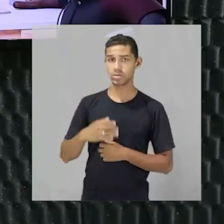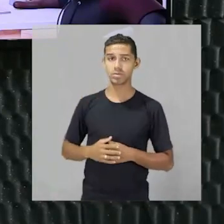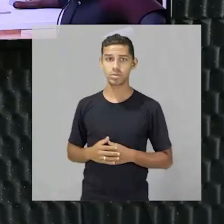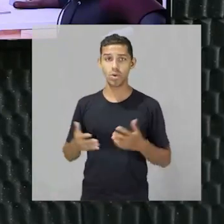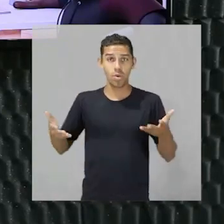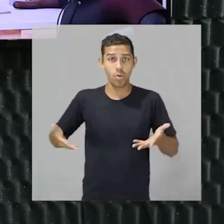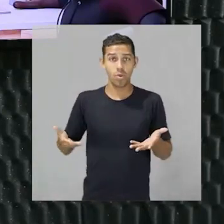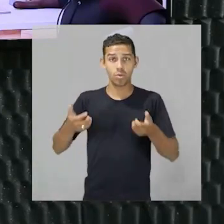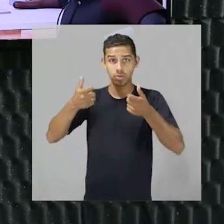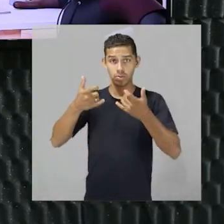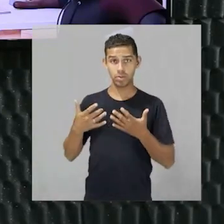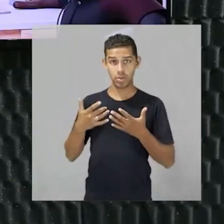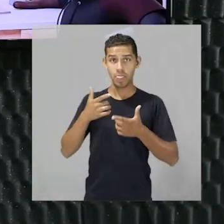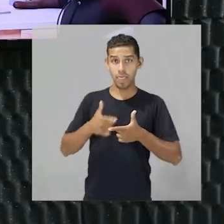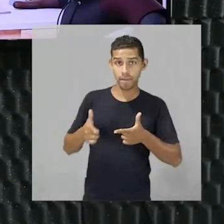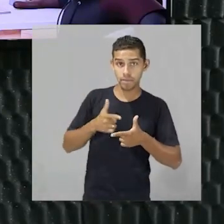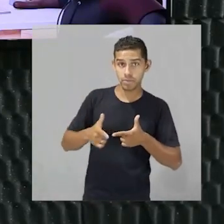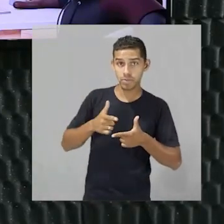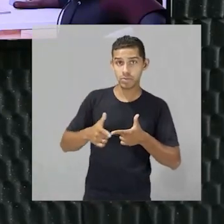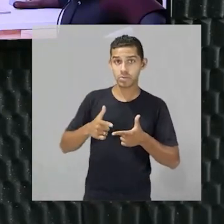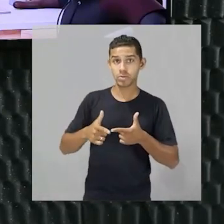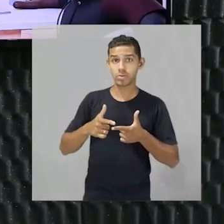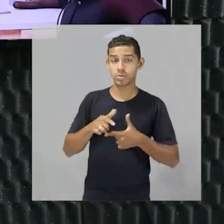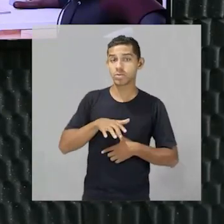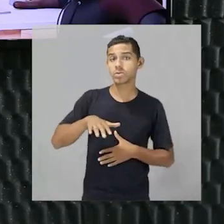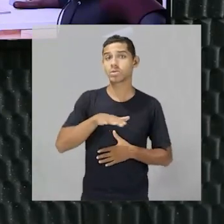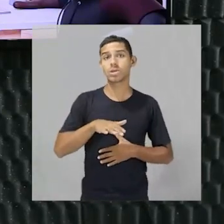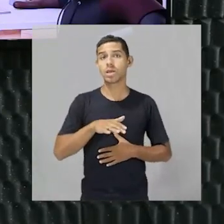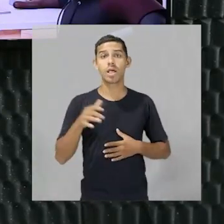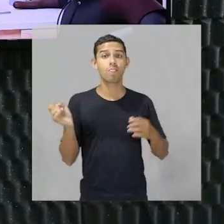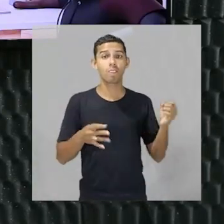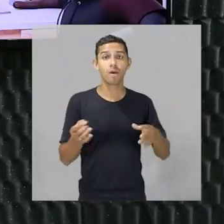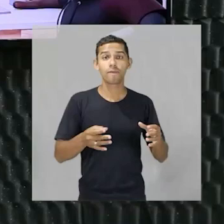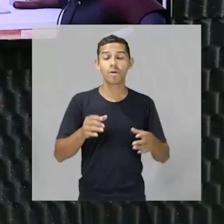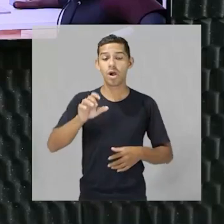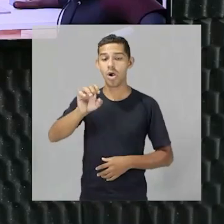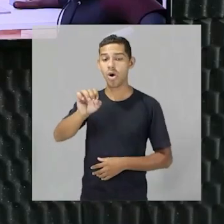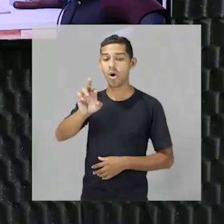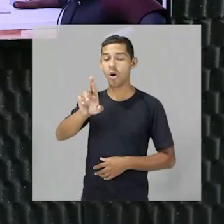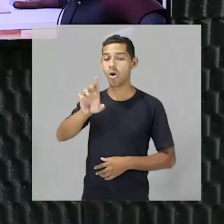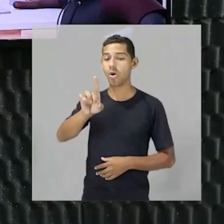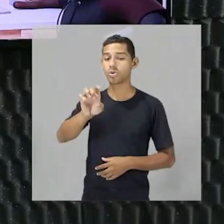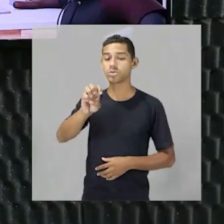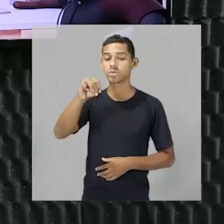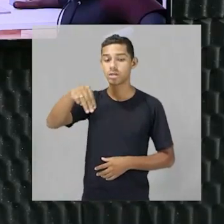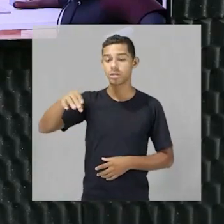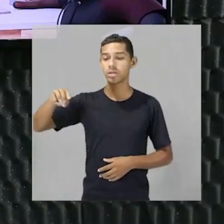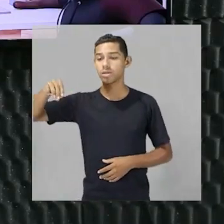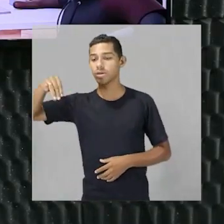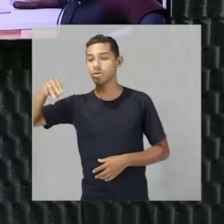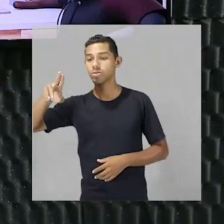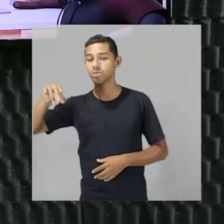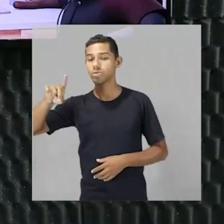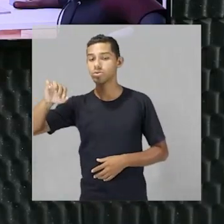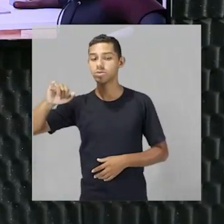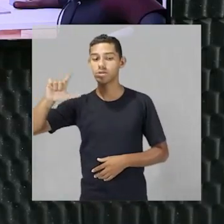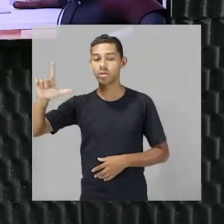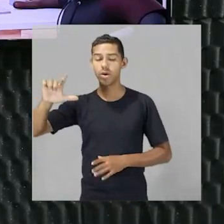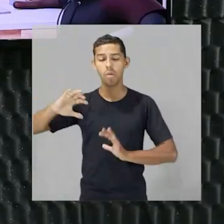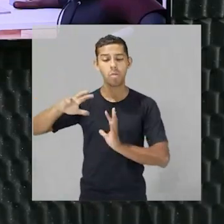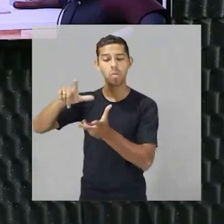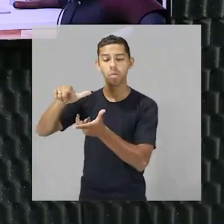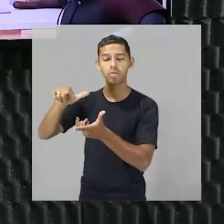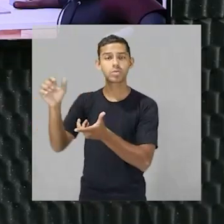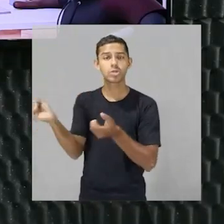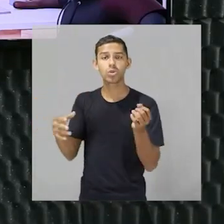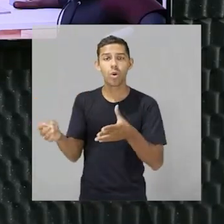galera, sobre problemas, tá, envolvendo a nova ordem mundial. Como assim, Marcos? Nós vamos falar sobre as problemáticas do mundo que